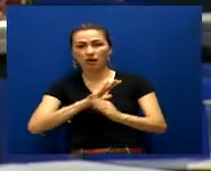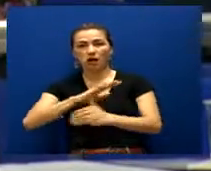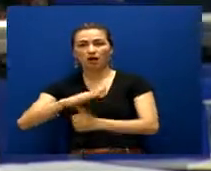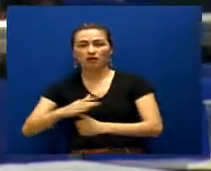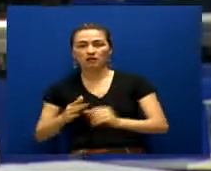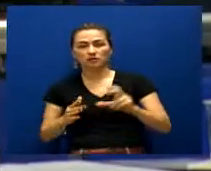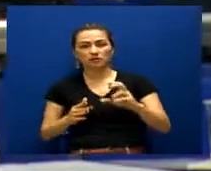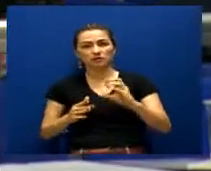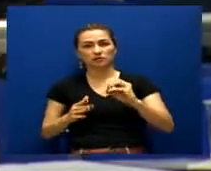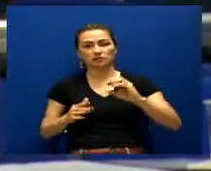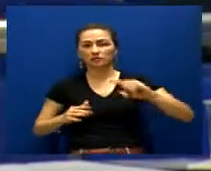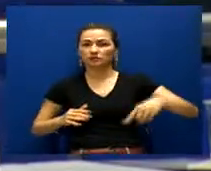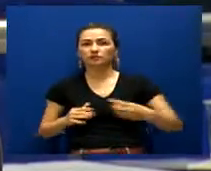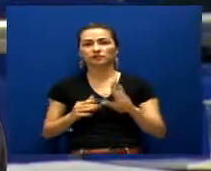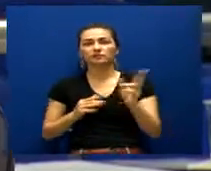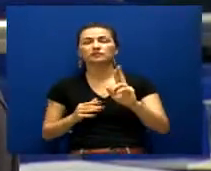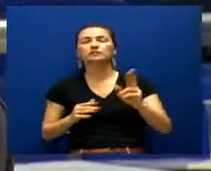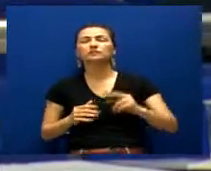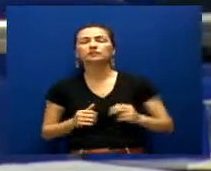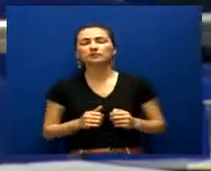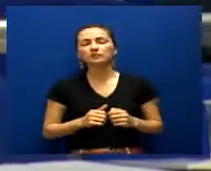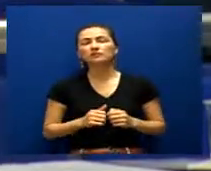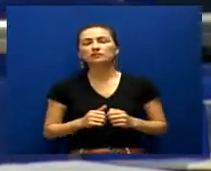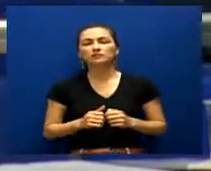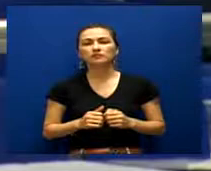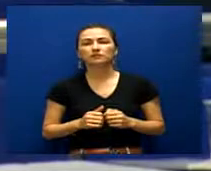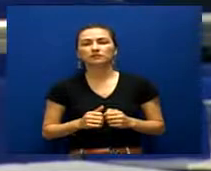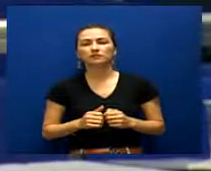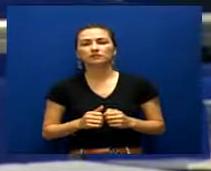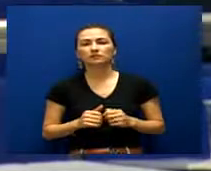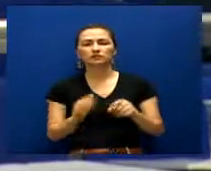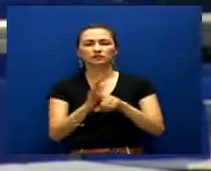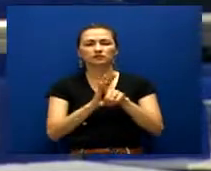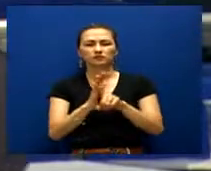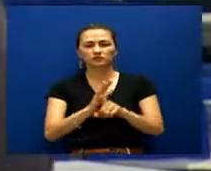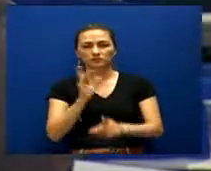de reais. Sim. Foi o que se apurou.